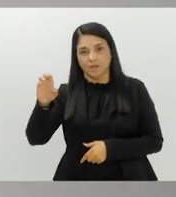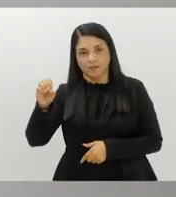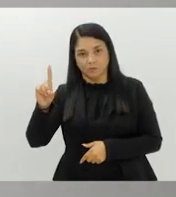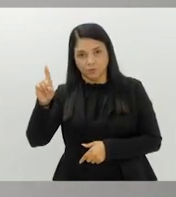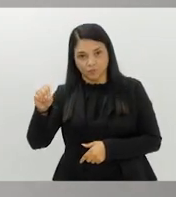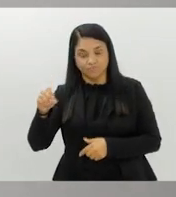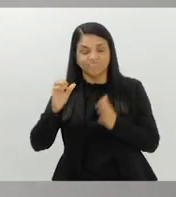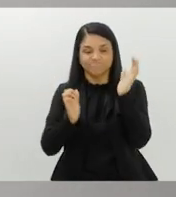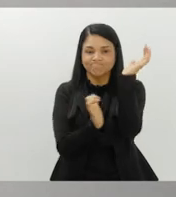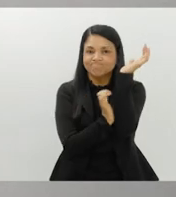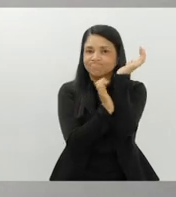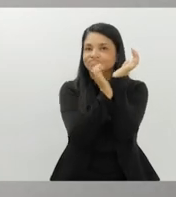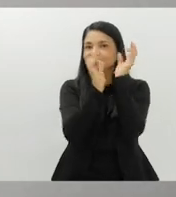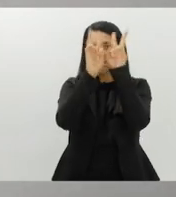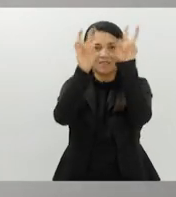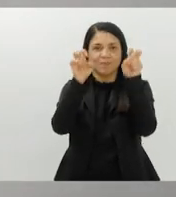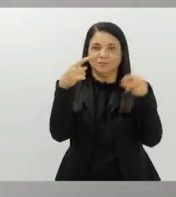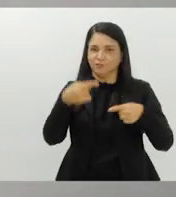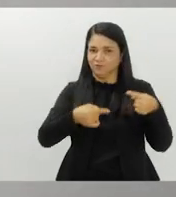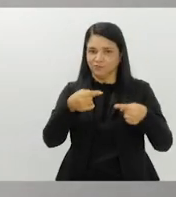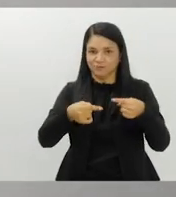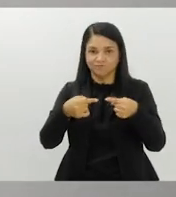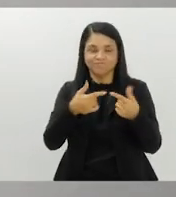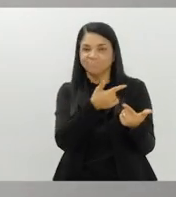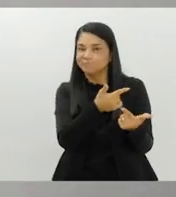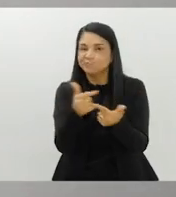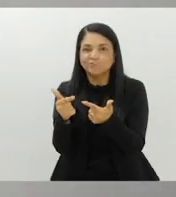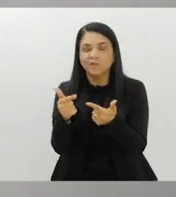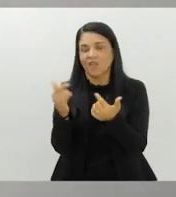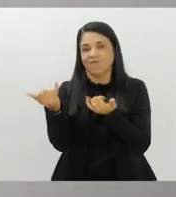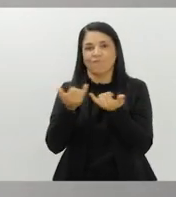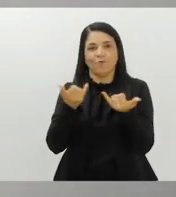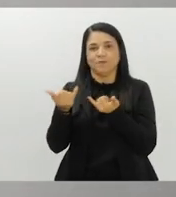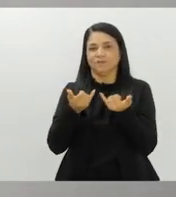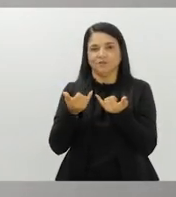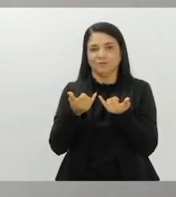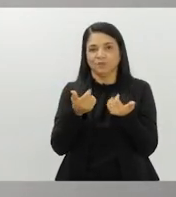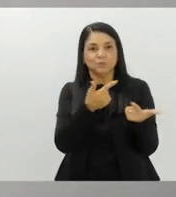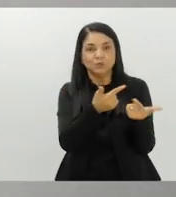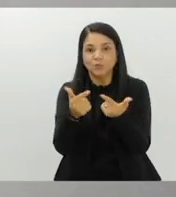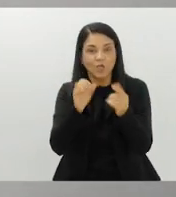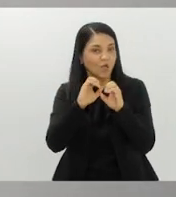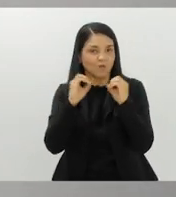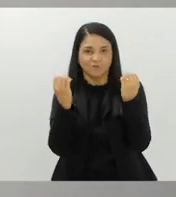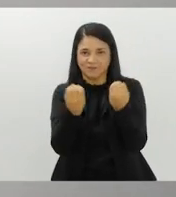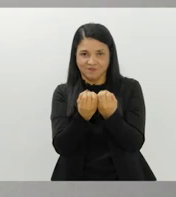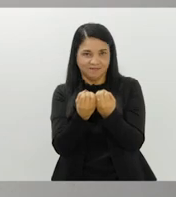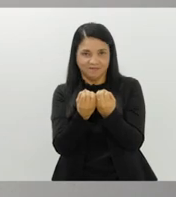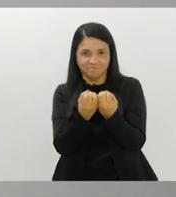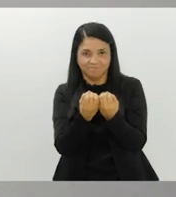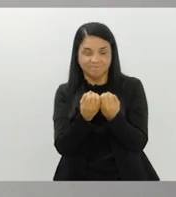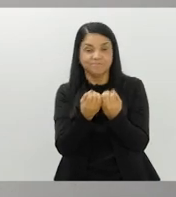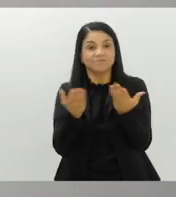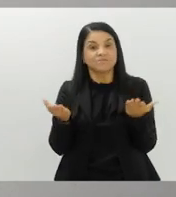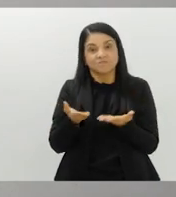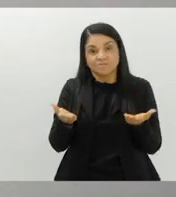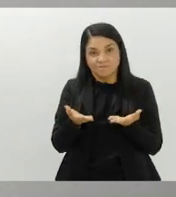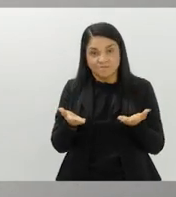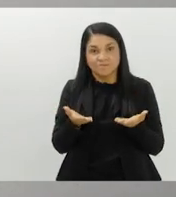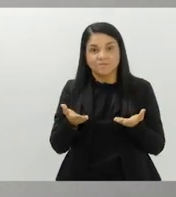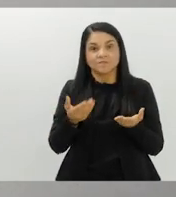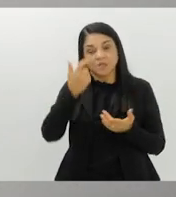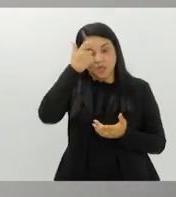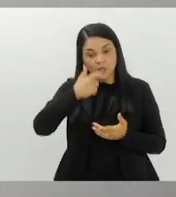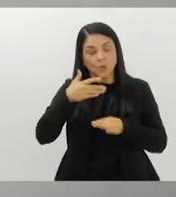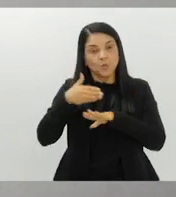porque realmente a gente não tem essa informação, não tem esse tipo de oficinas. Né. Hoje, eu estou